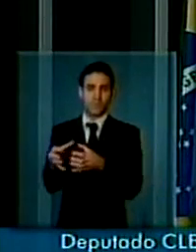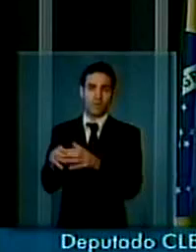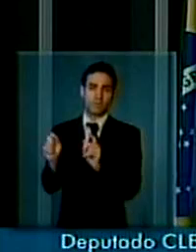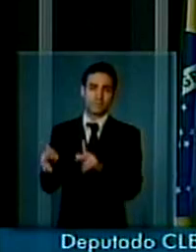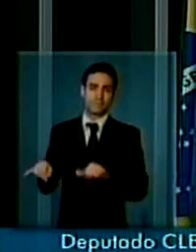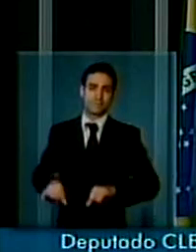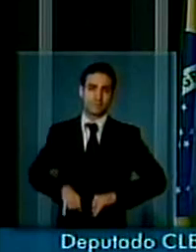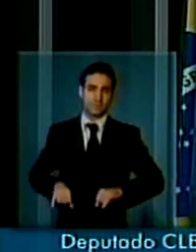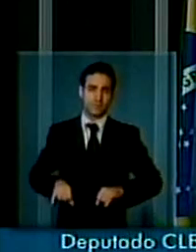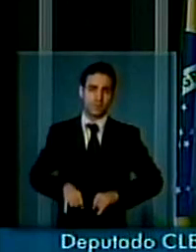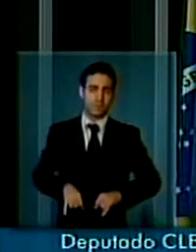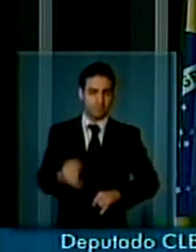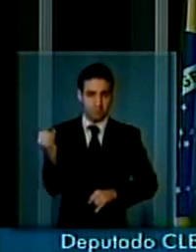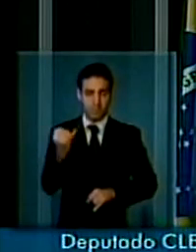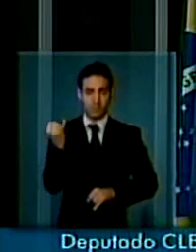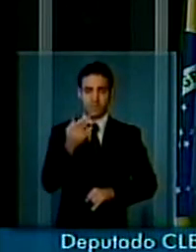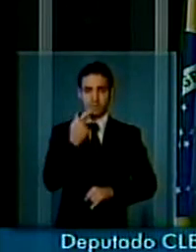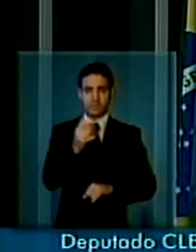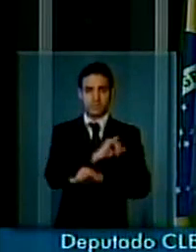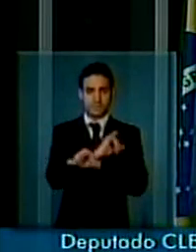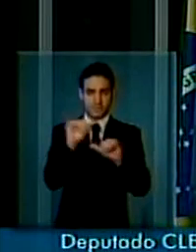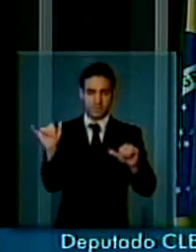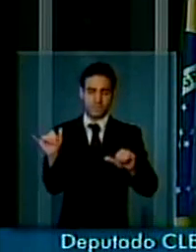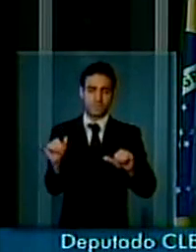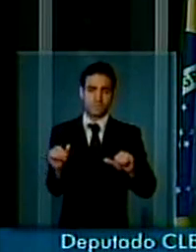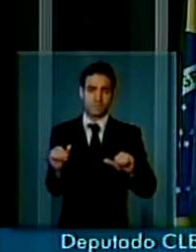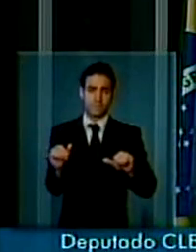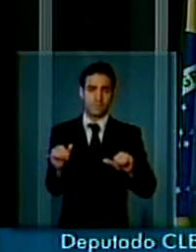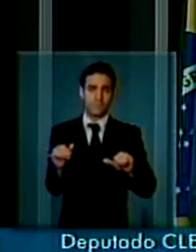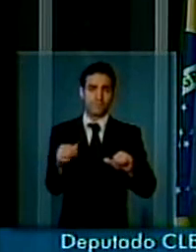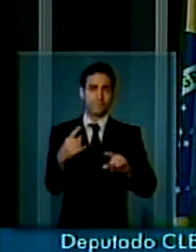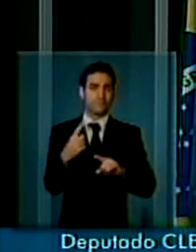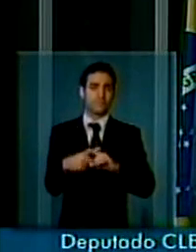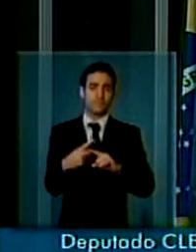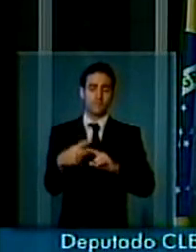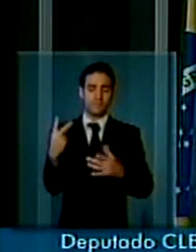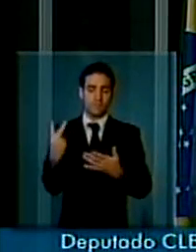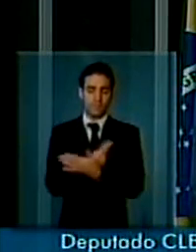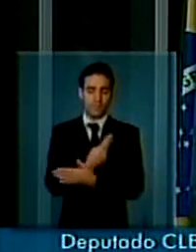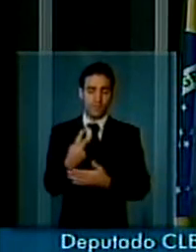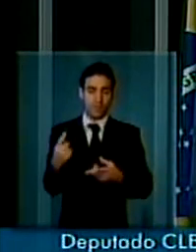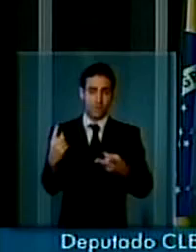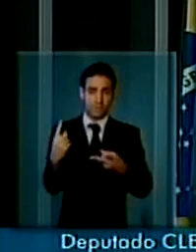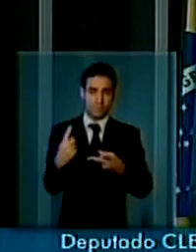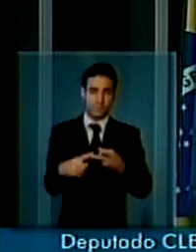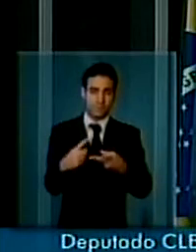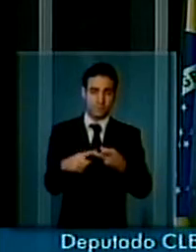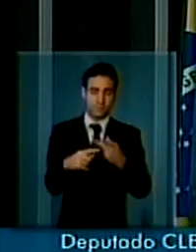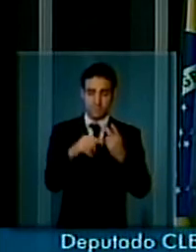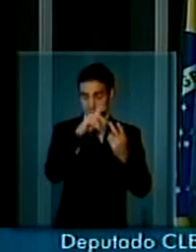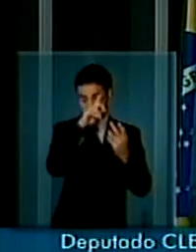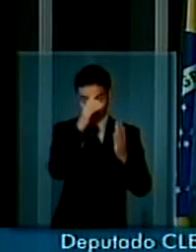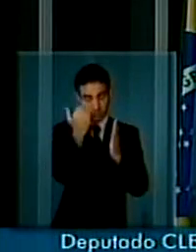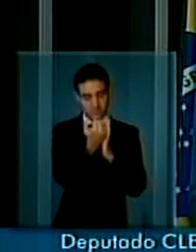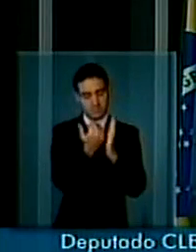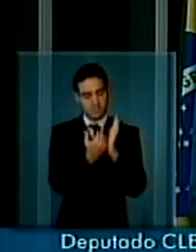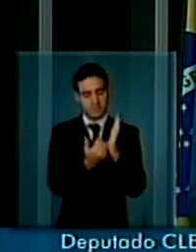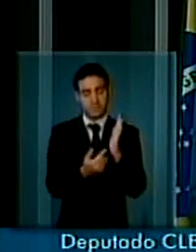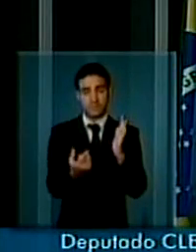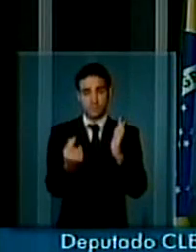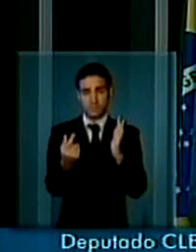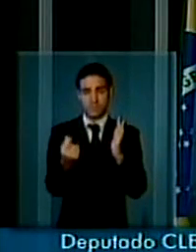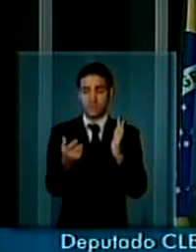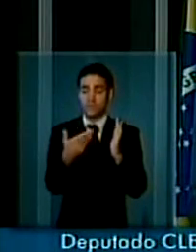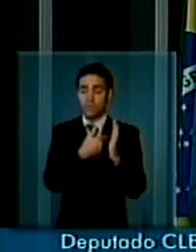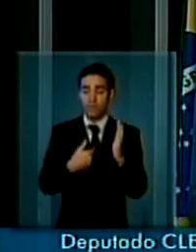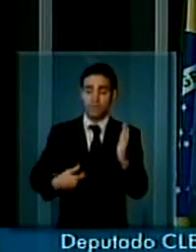É preciso que se registre isso, por conta exatamente dessa questão da giranda financeira. E é preciso que o governo faça uma reparação sobre